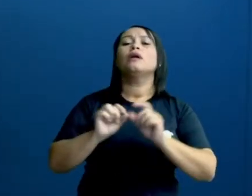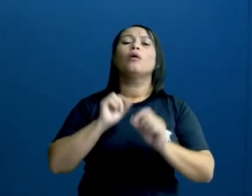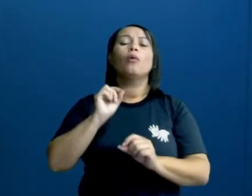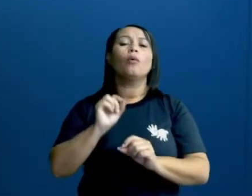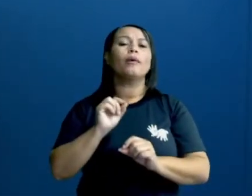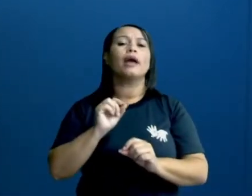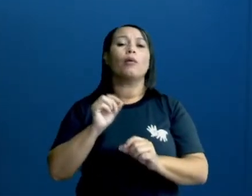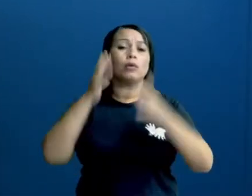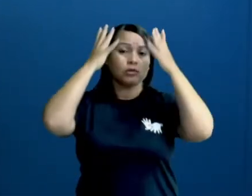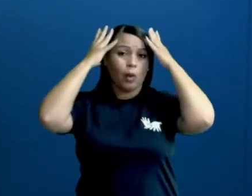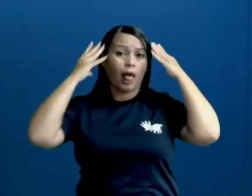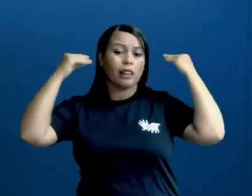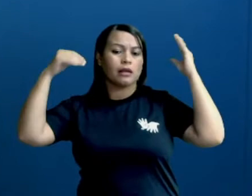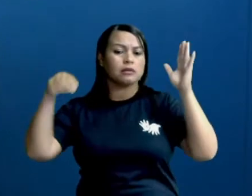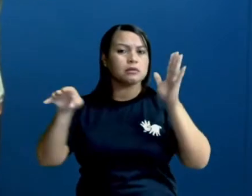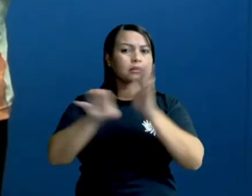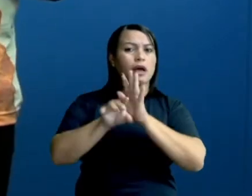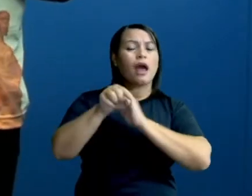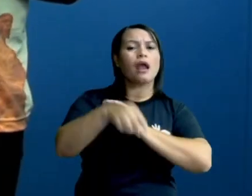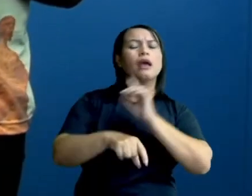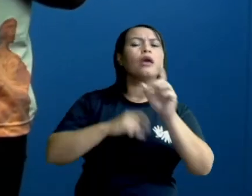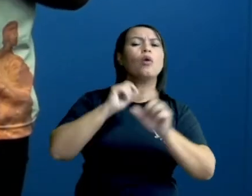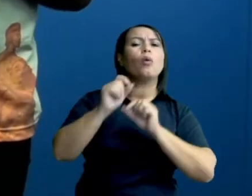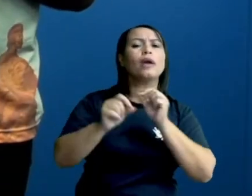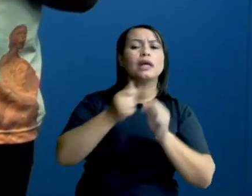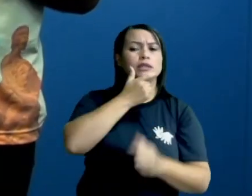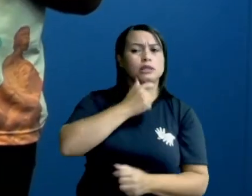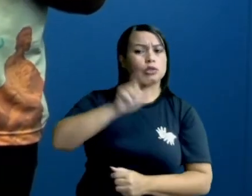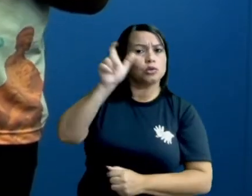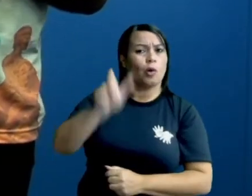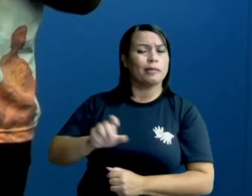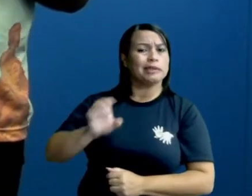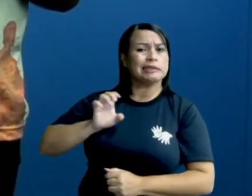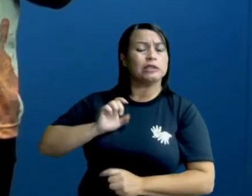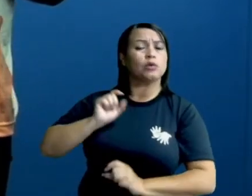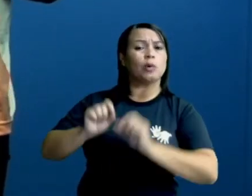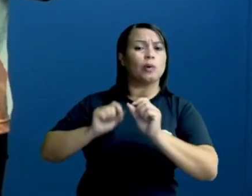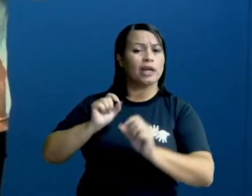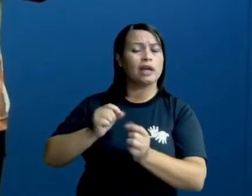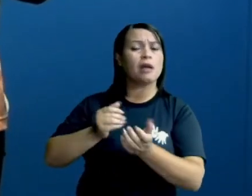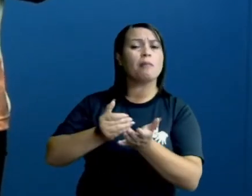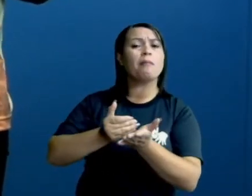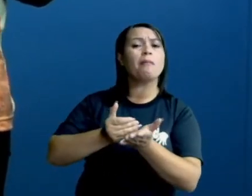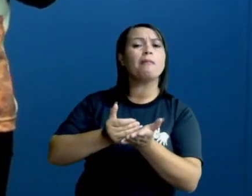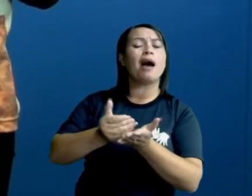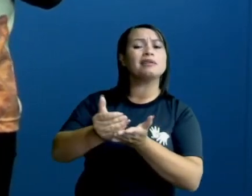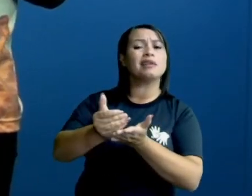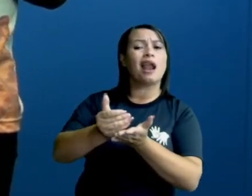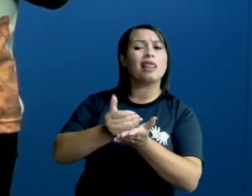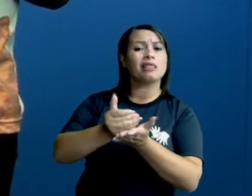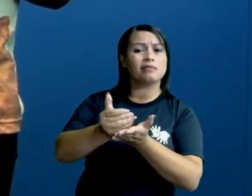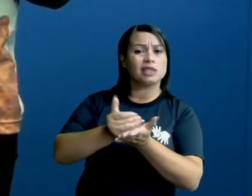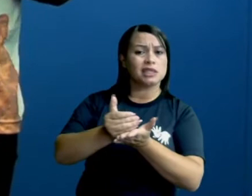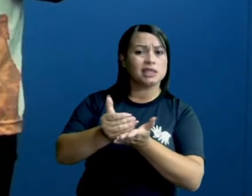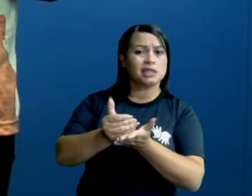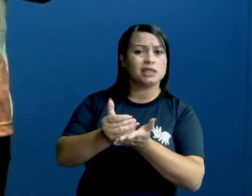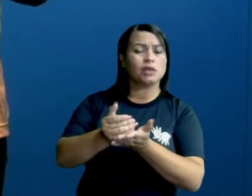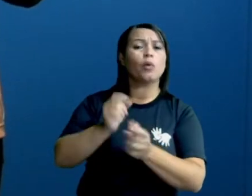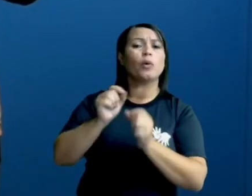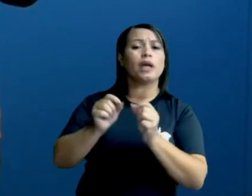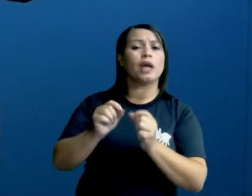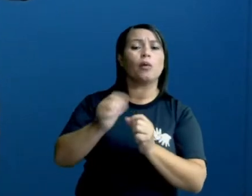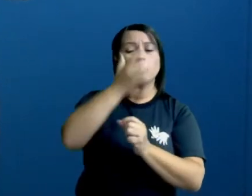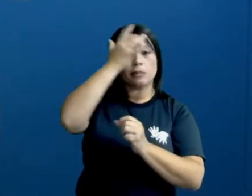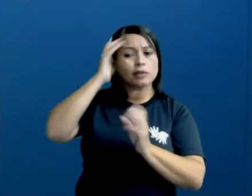holandeses eles vêm para cá, certo? Esses senhores de engenhos eles passam a dividir o domínio da Câmara Municipal com